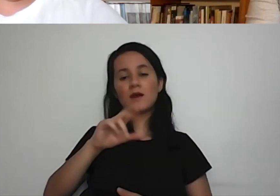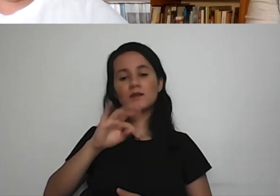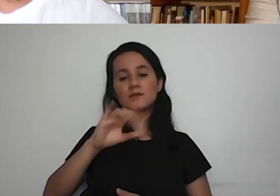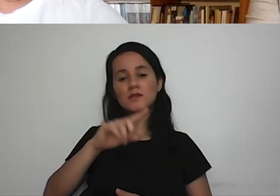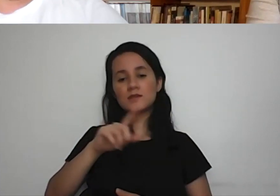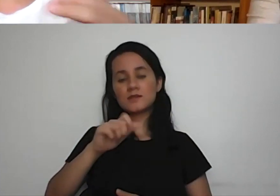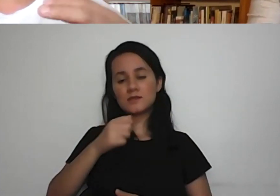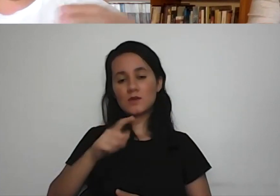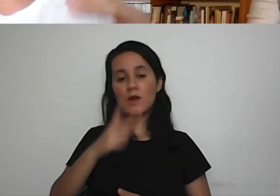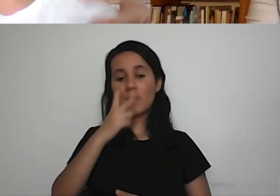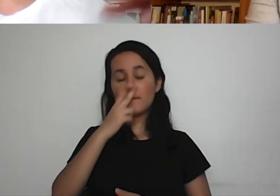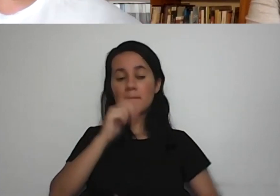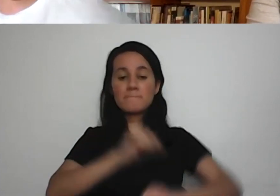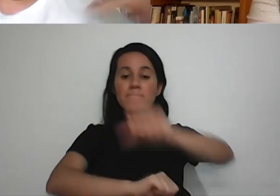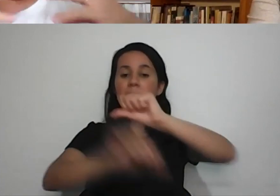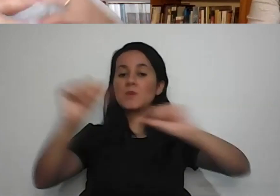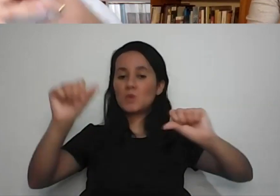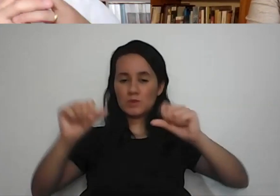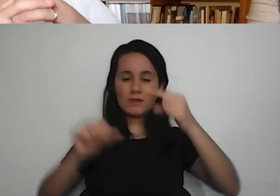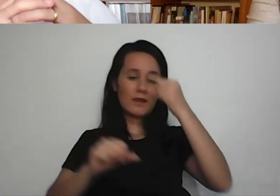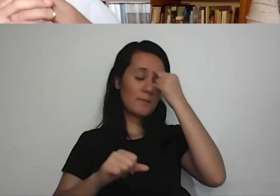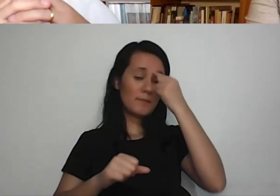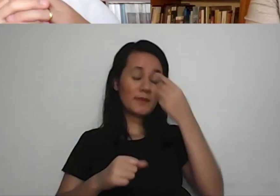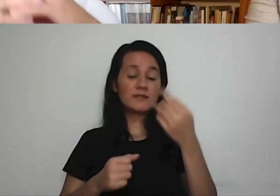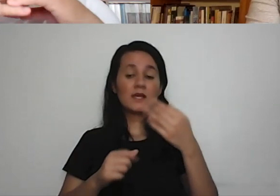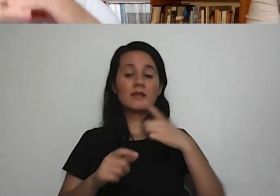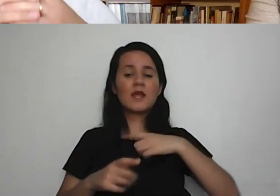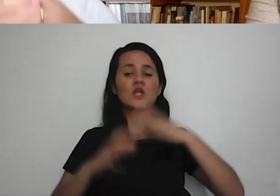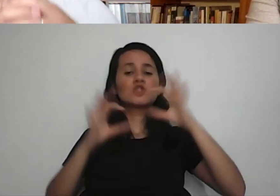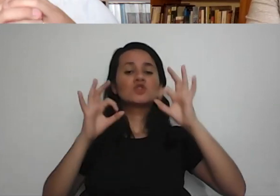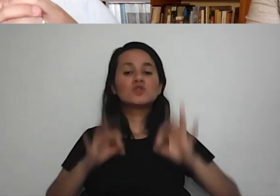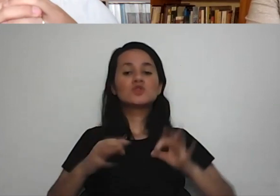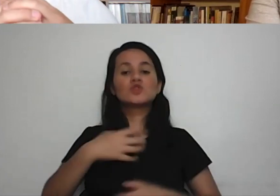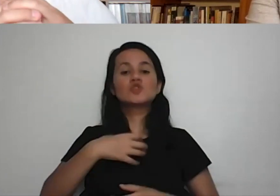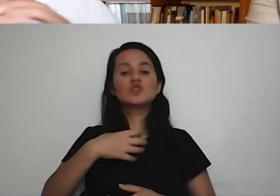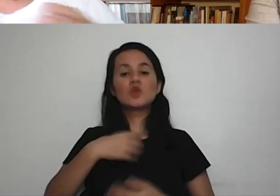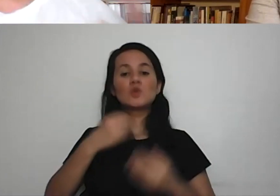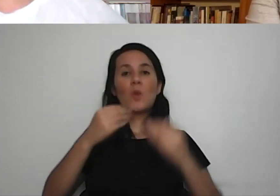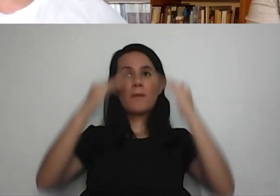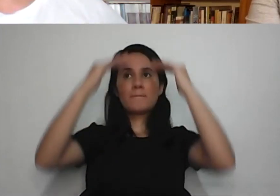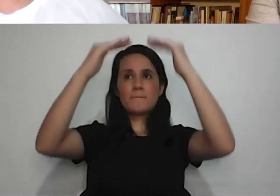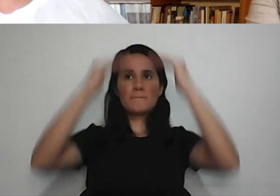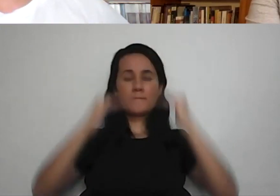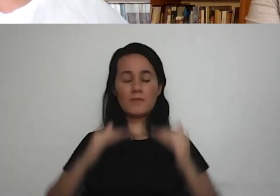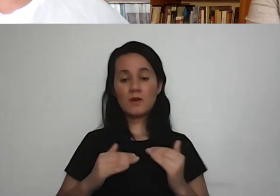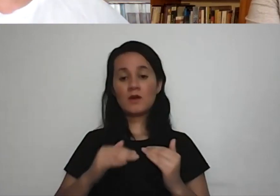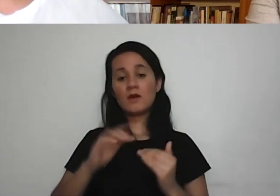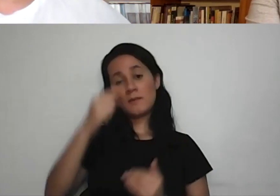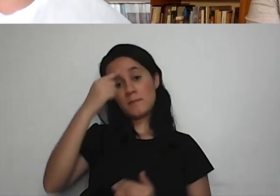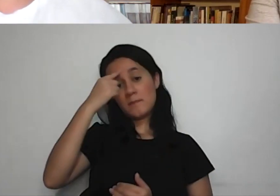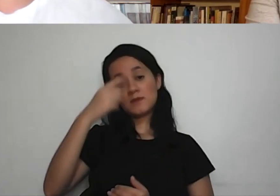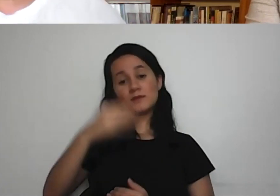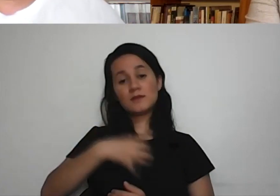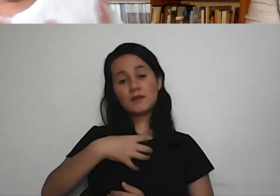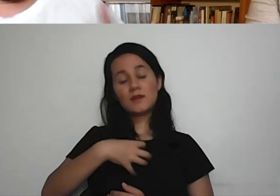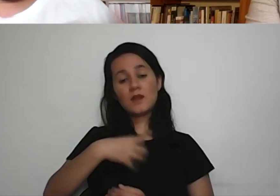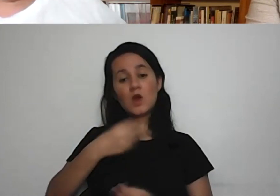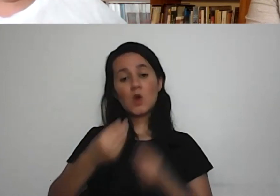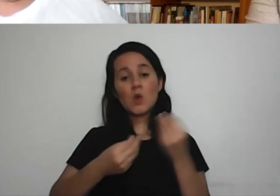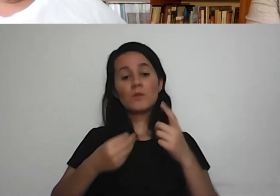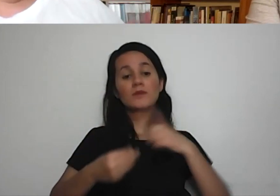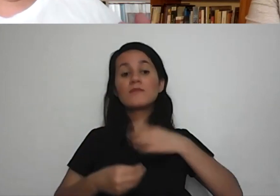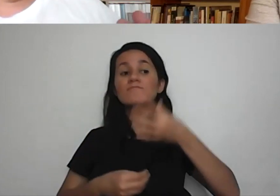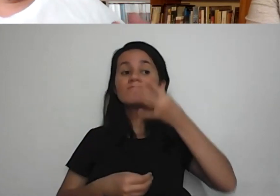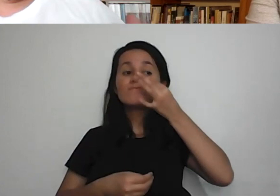sistema, né? Ao invés de ser um sistema definido a partir de cima para baixo, de um sistema permeável a essas